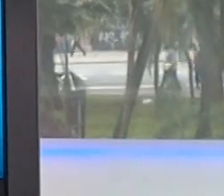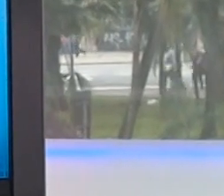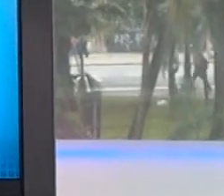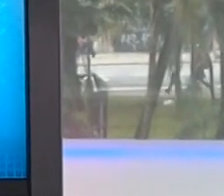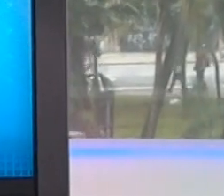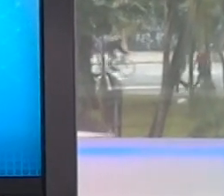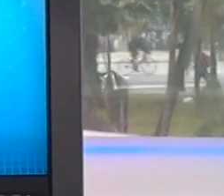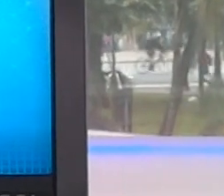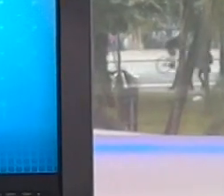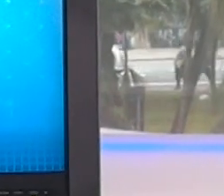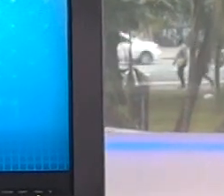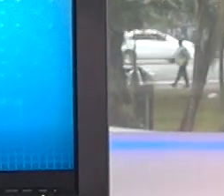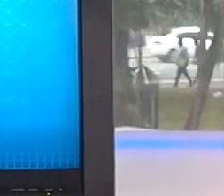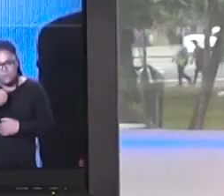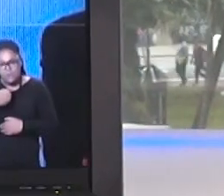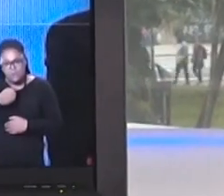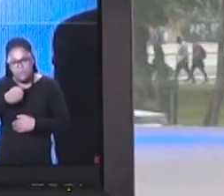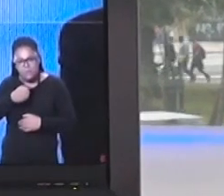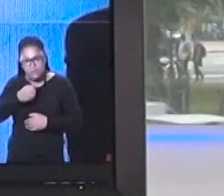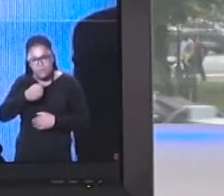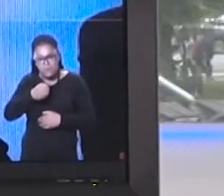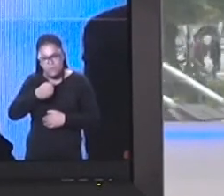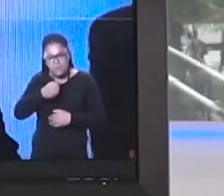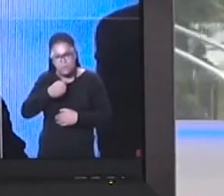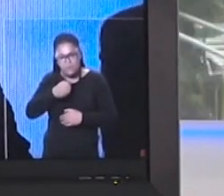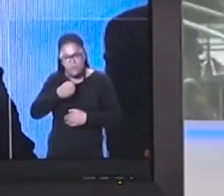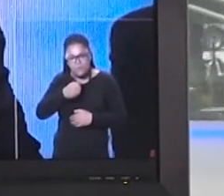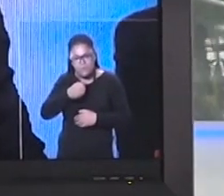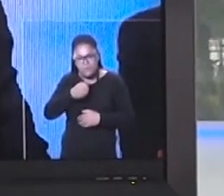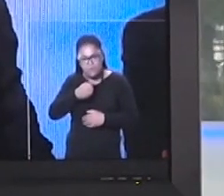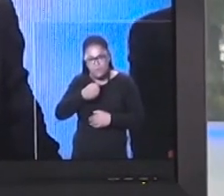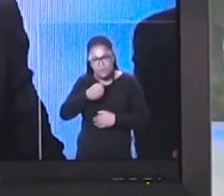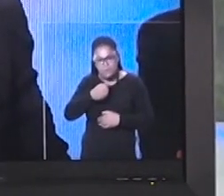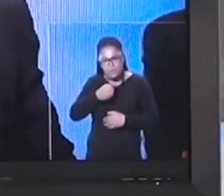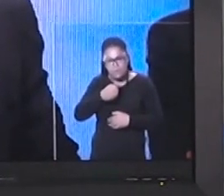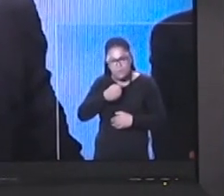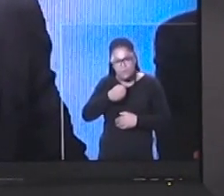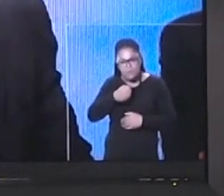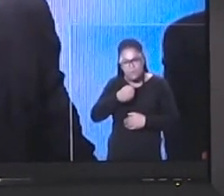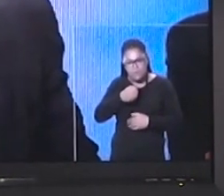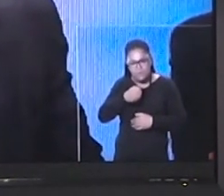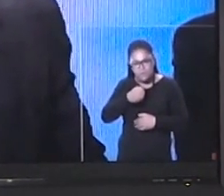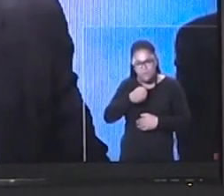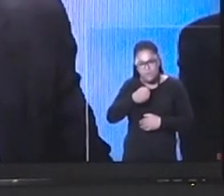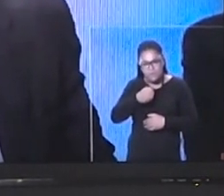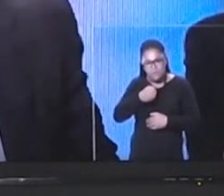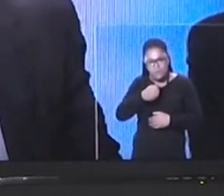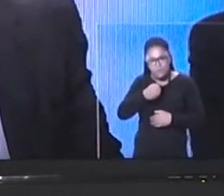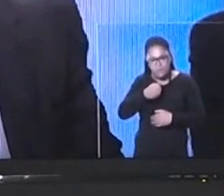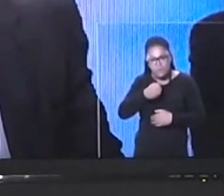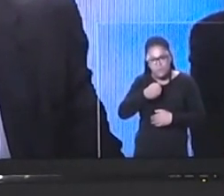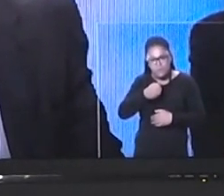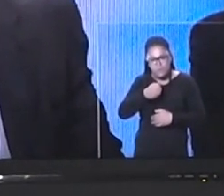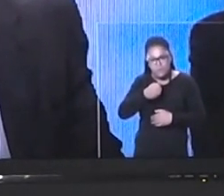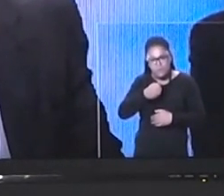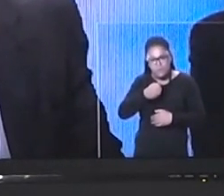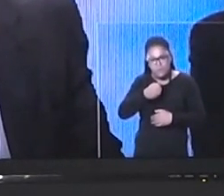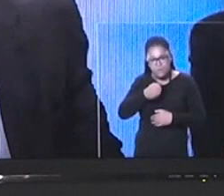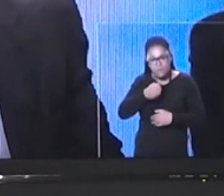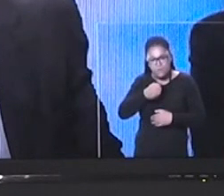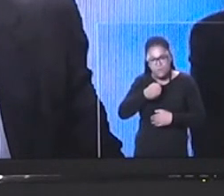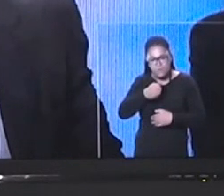Mauro Cid Barbosa foi preso as ações fazem parte de uma operação que investiga uma suposta Fraude em cartões de vacinação de bolsonaro